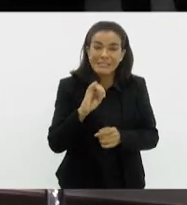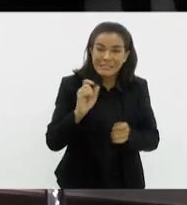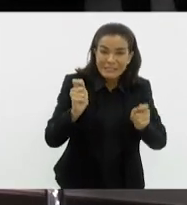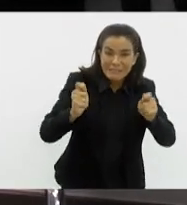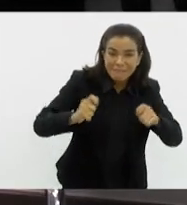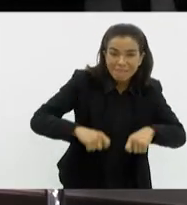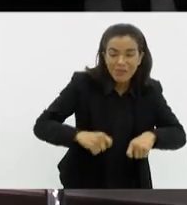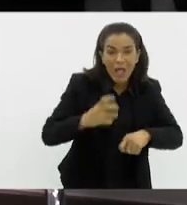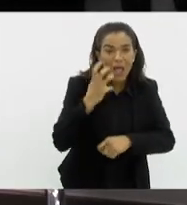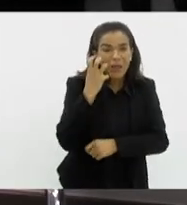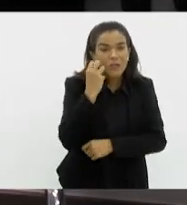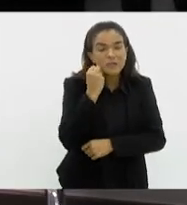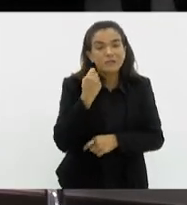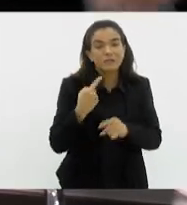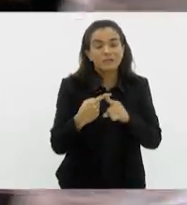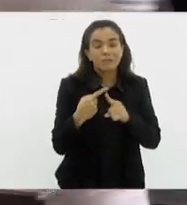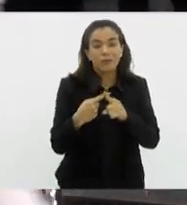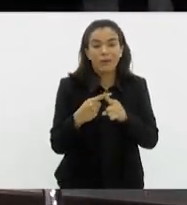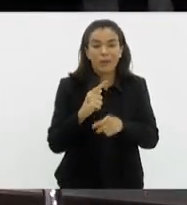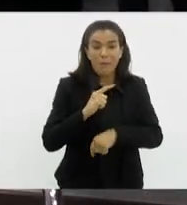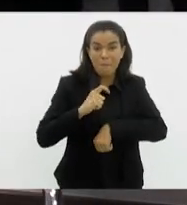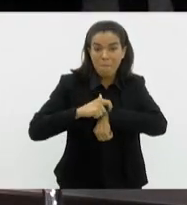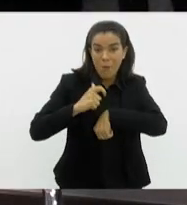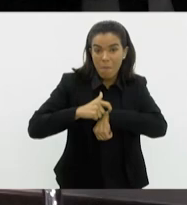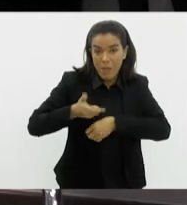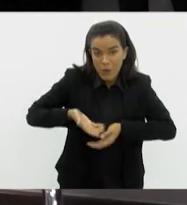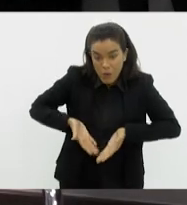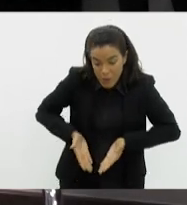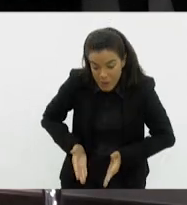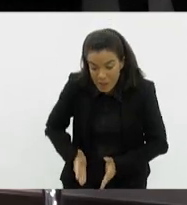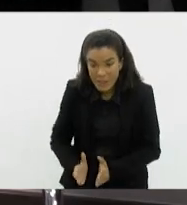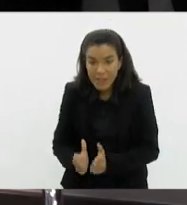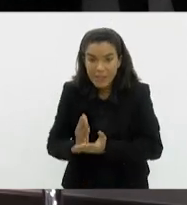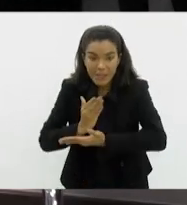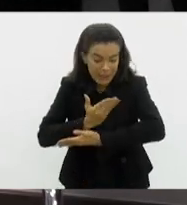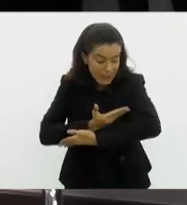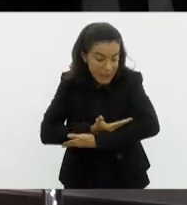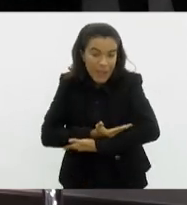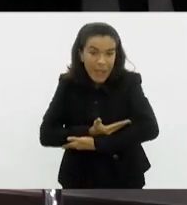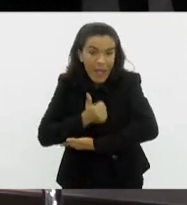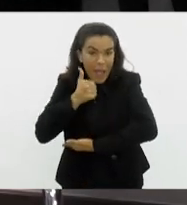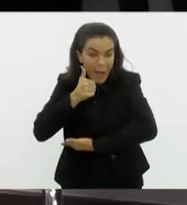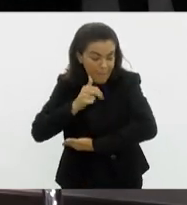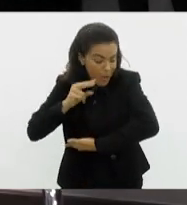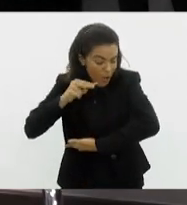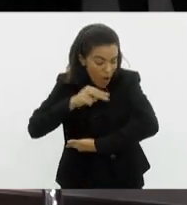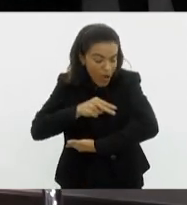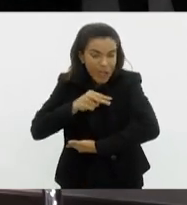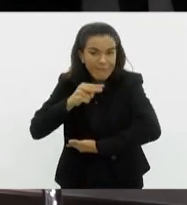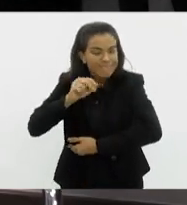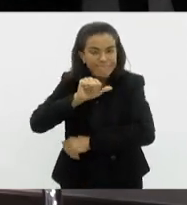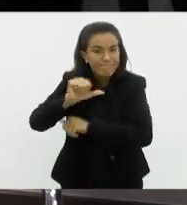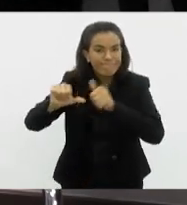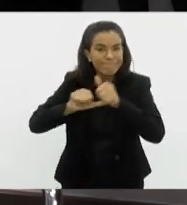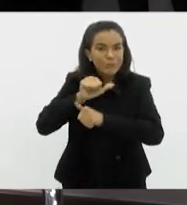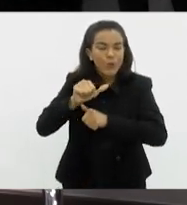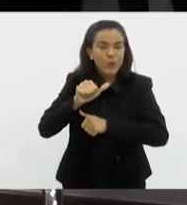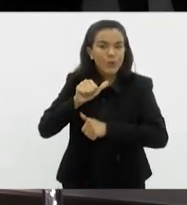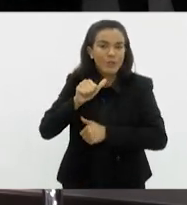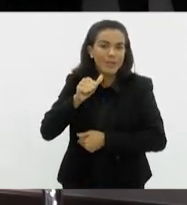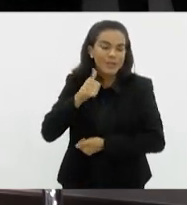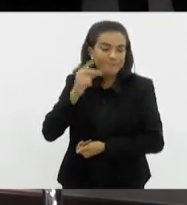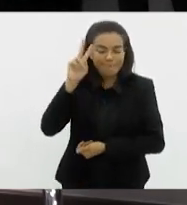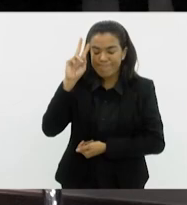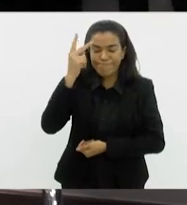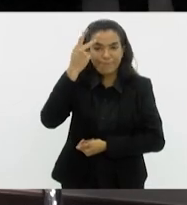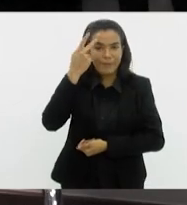Eu tenho dúvidas dessa possibilidade da adoção, porque quando tem o momento do nascimento da criança, é muito comum a mulher mudar de ideia sobre isso. Então, eu não sei se